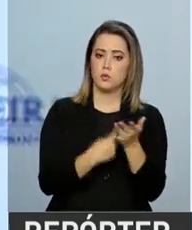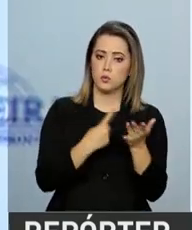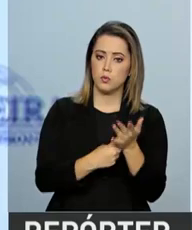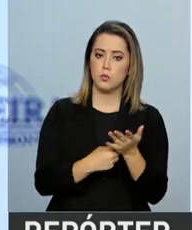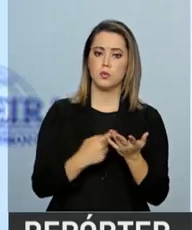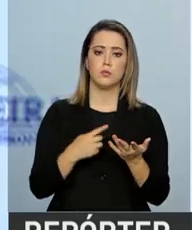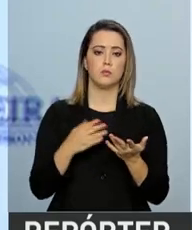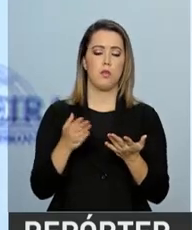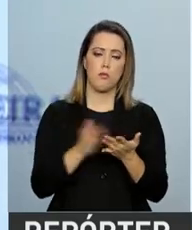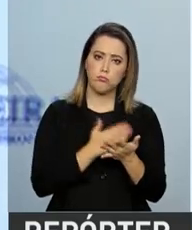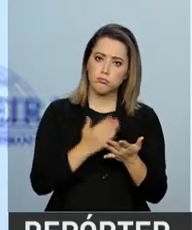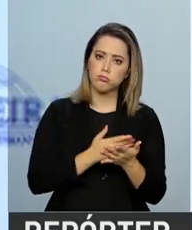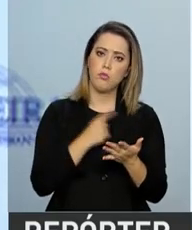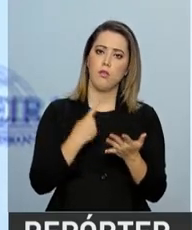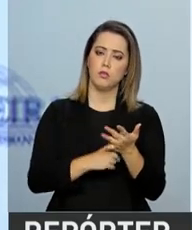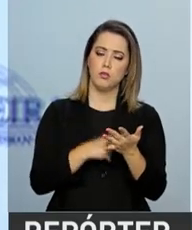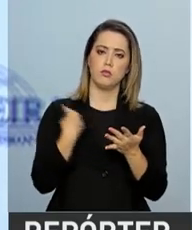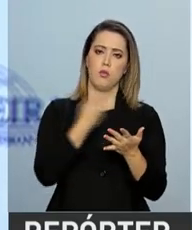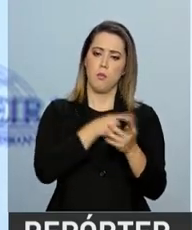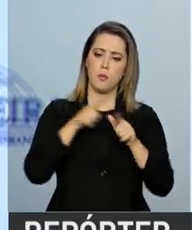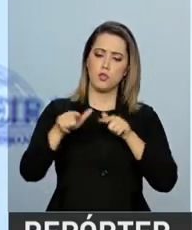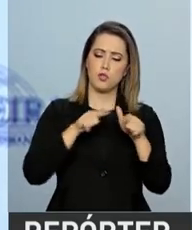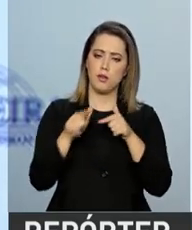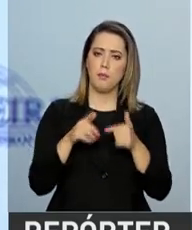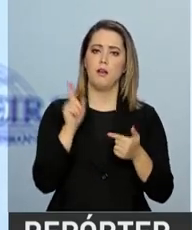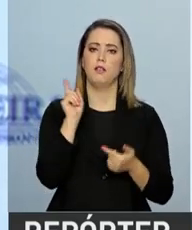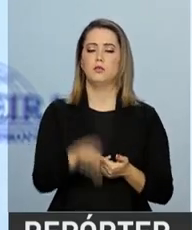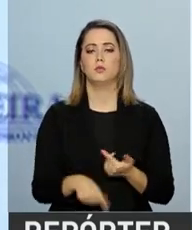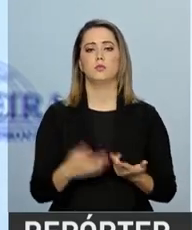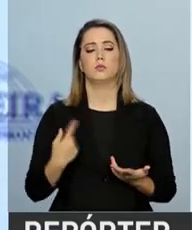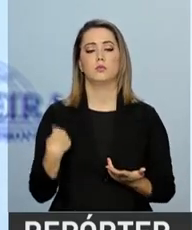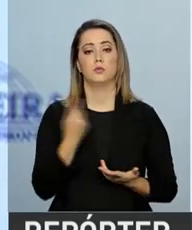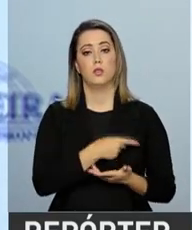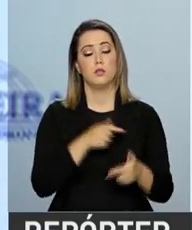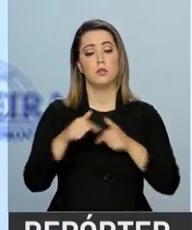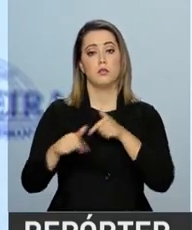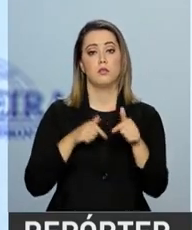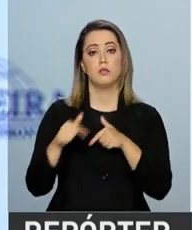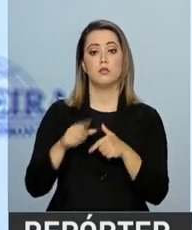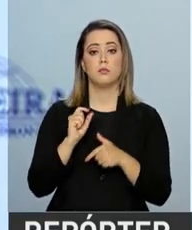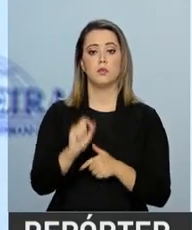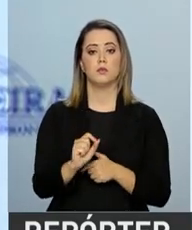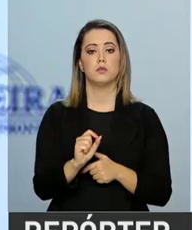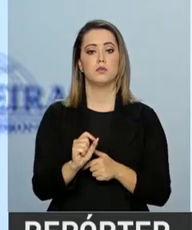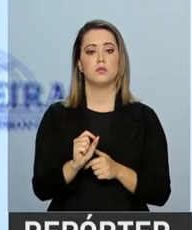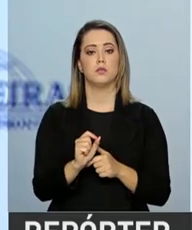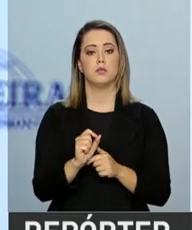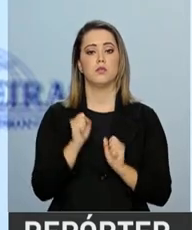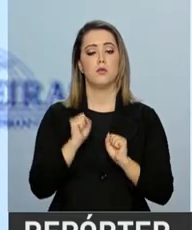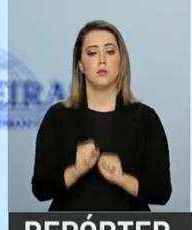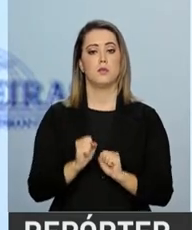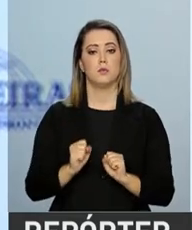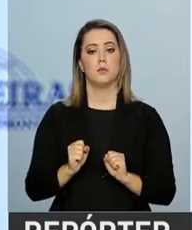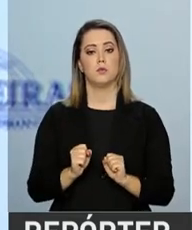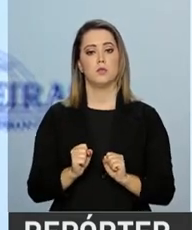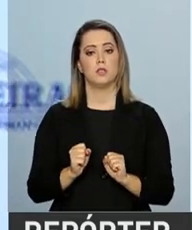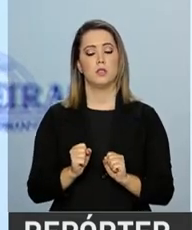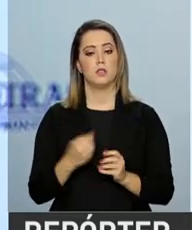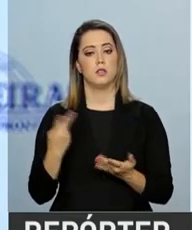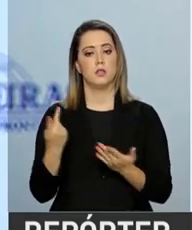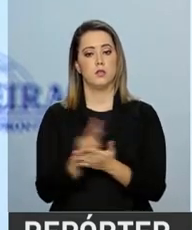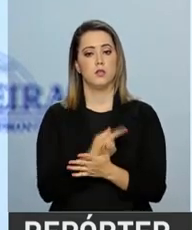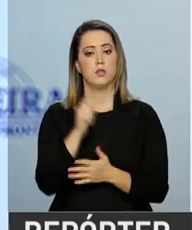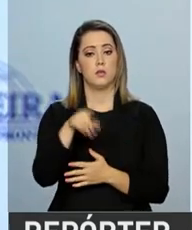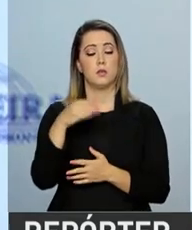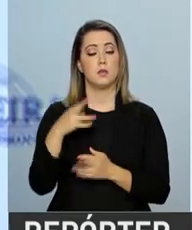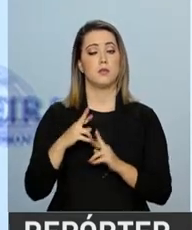nossa agenda e nós estamos eh trabalhando para a viabilidade dessa